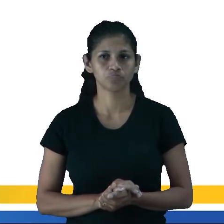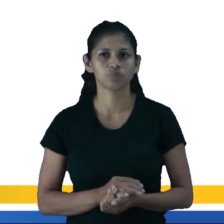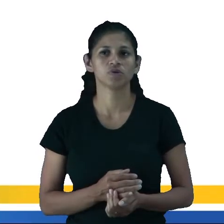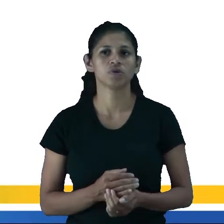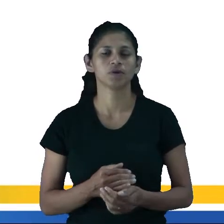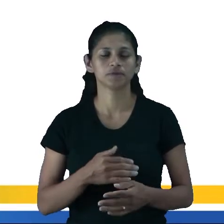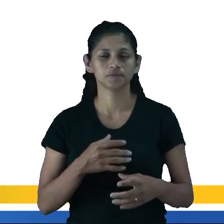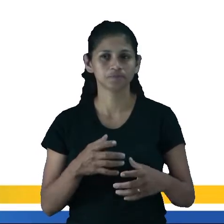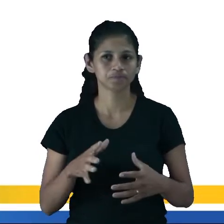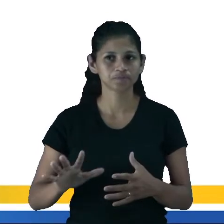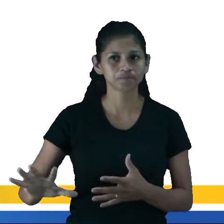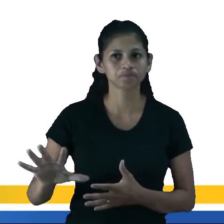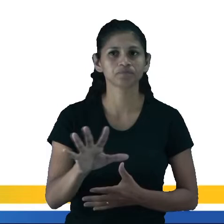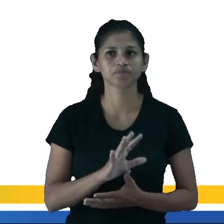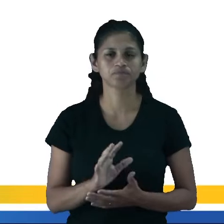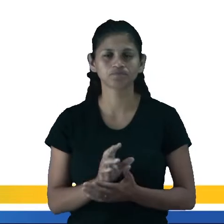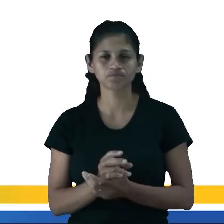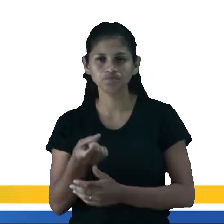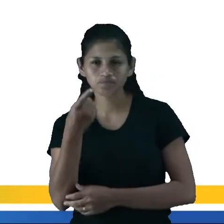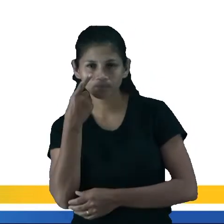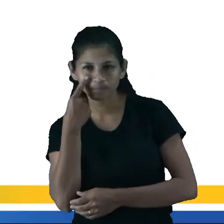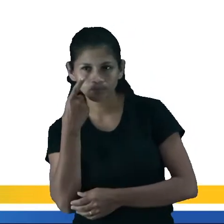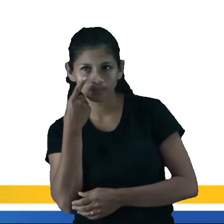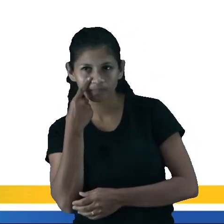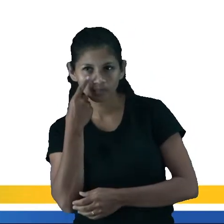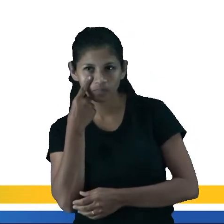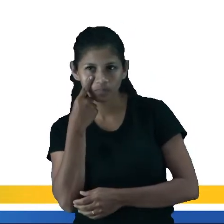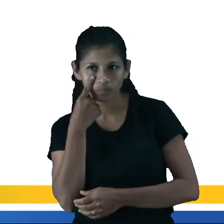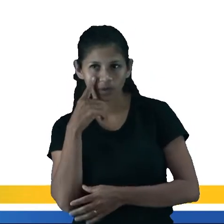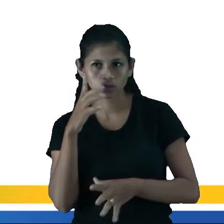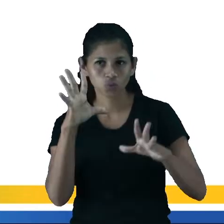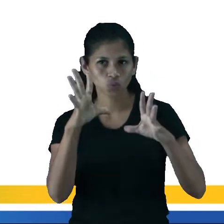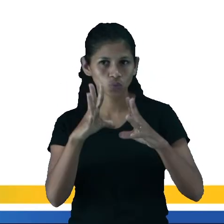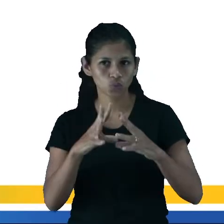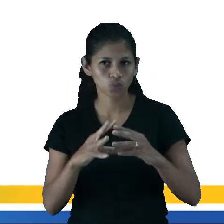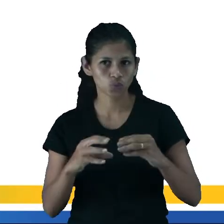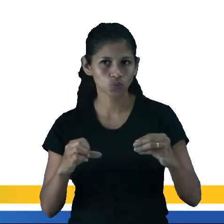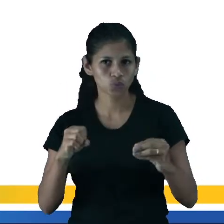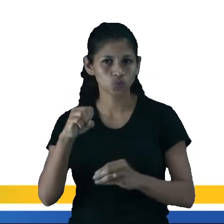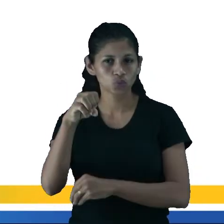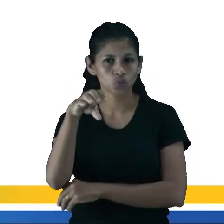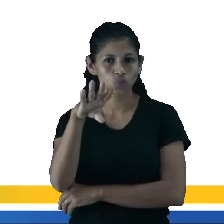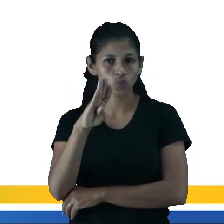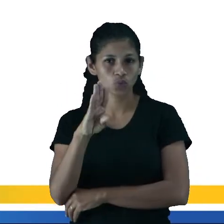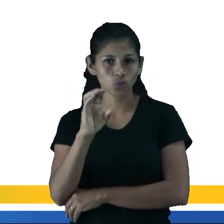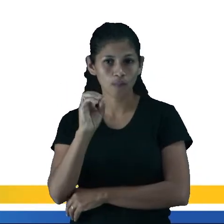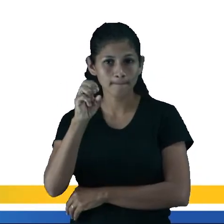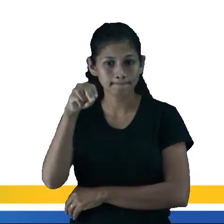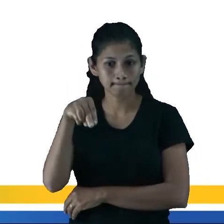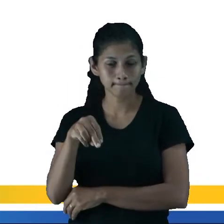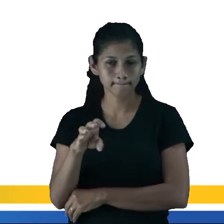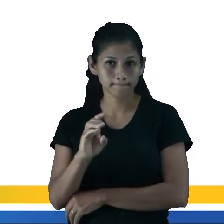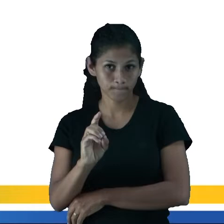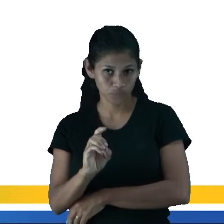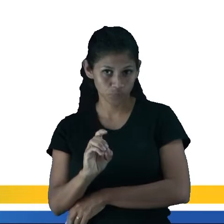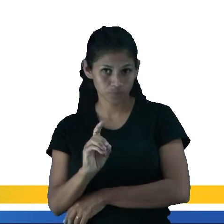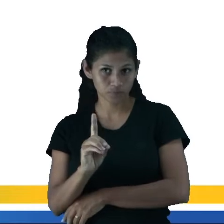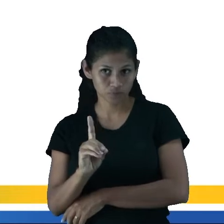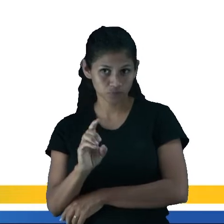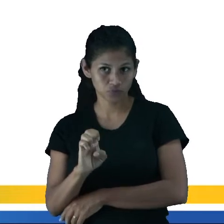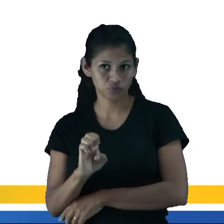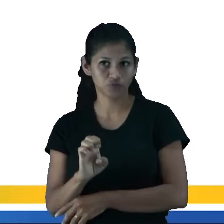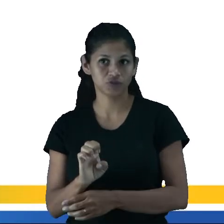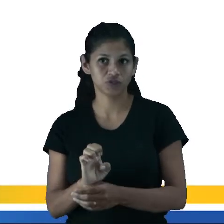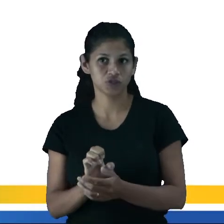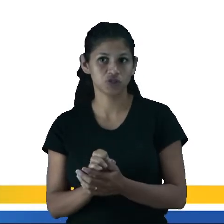Neste cenário, nota-se o desaparecimento do bonde e o grande aumento do uso de ônibus e a ampla